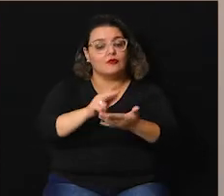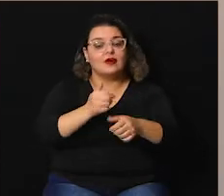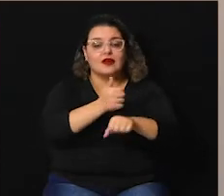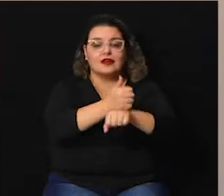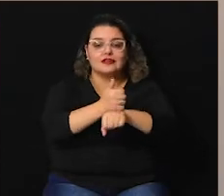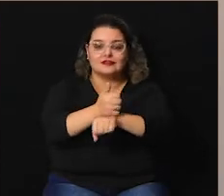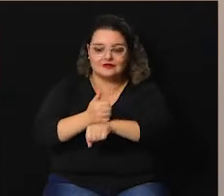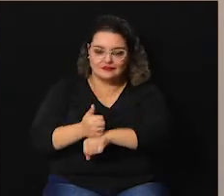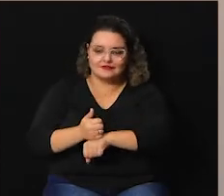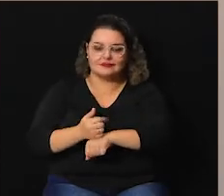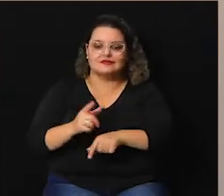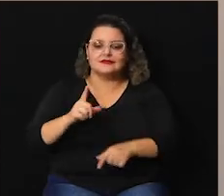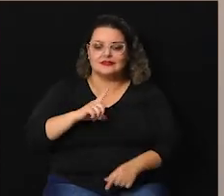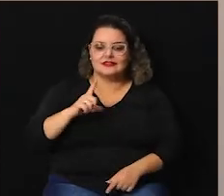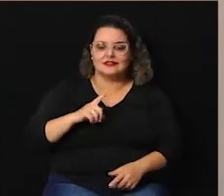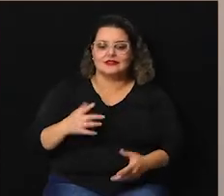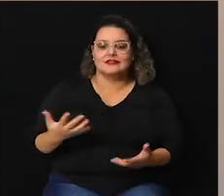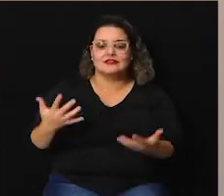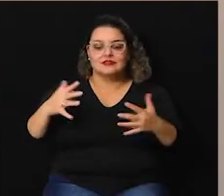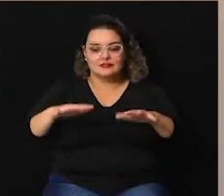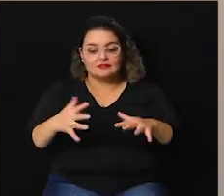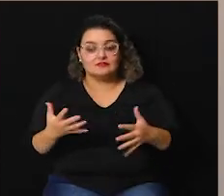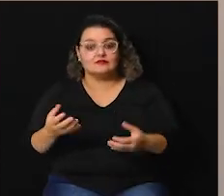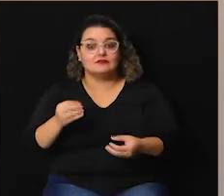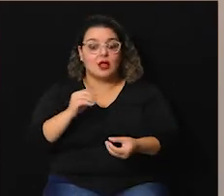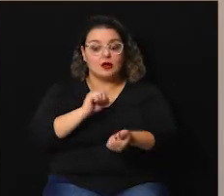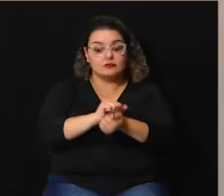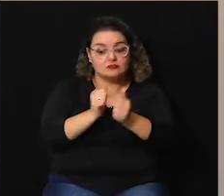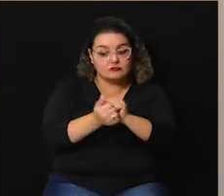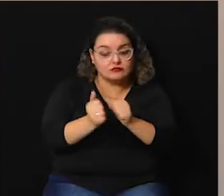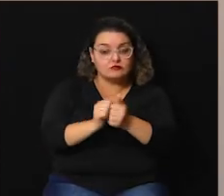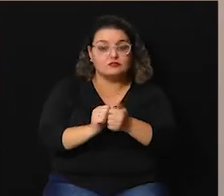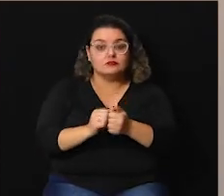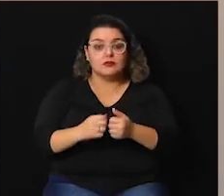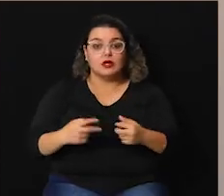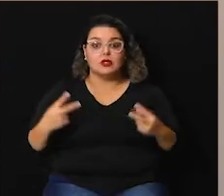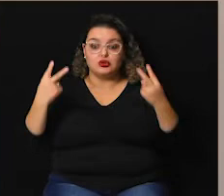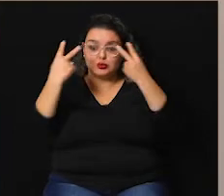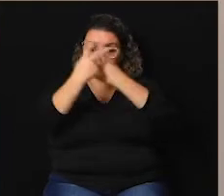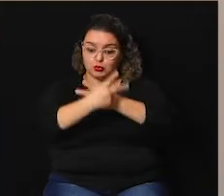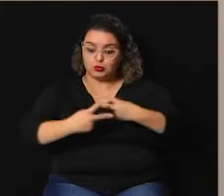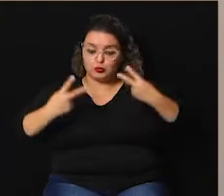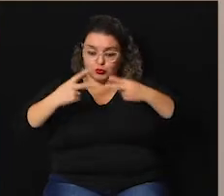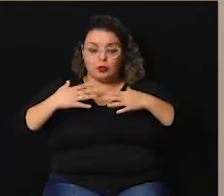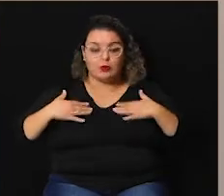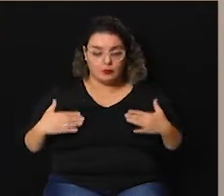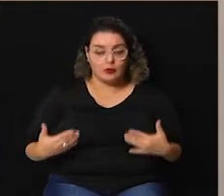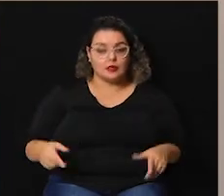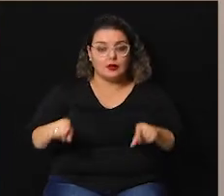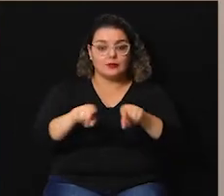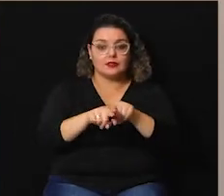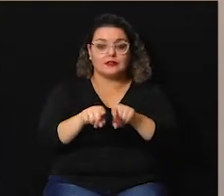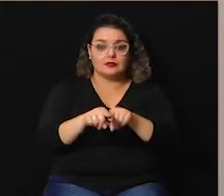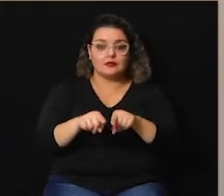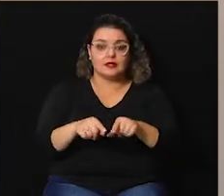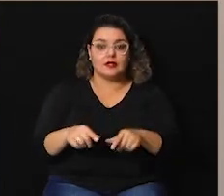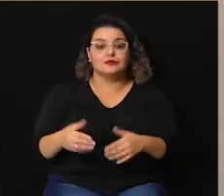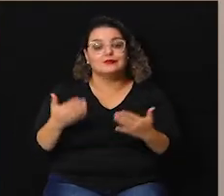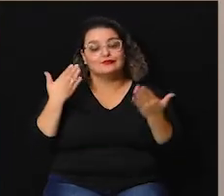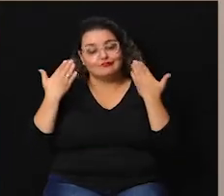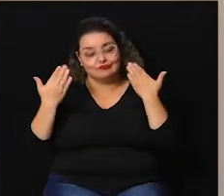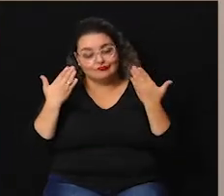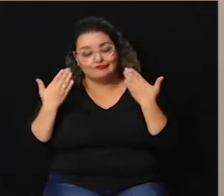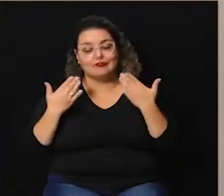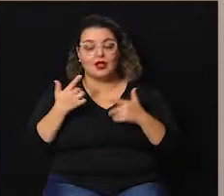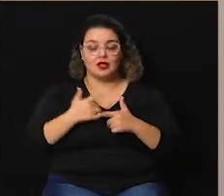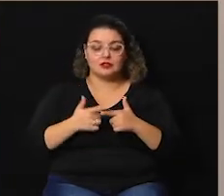multidisciplinar para que haja uma integração, né, tanto da reconstituição da imagem física corporal, quanto também dos danos